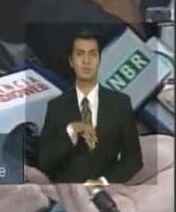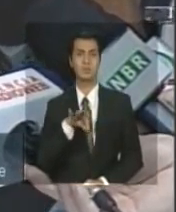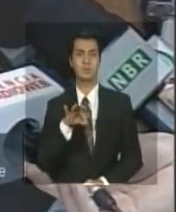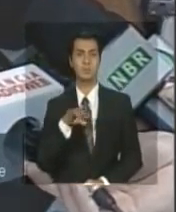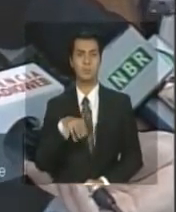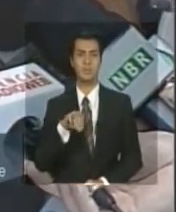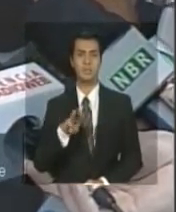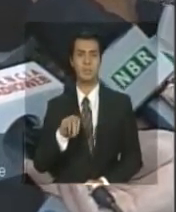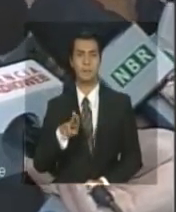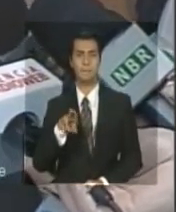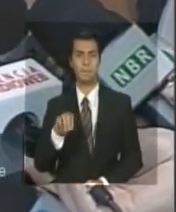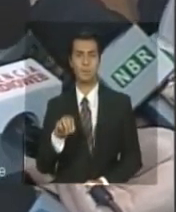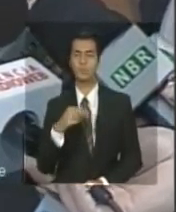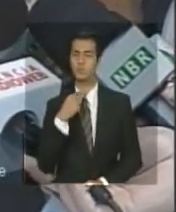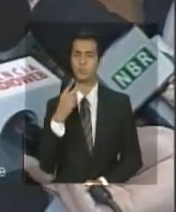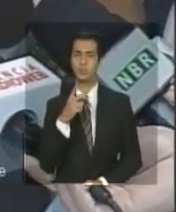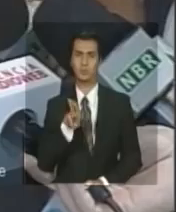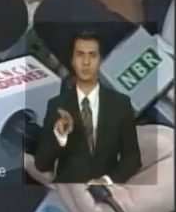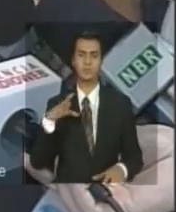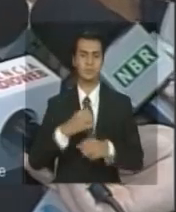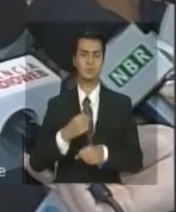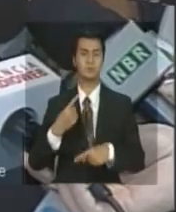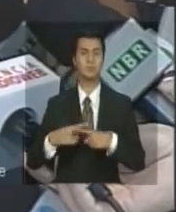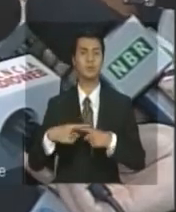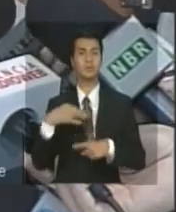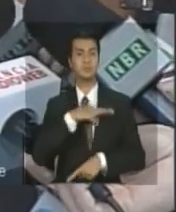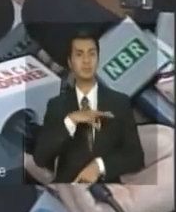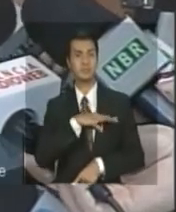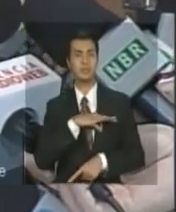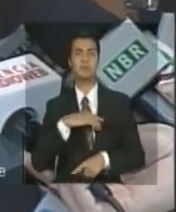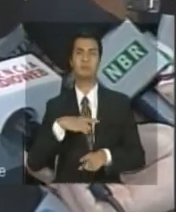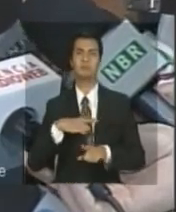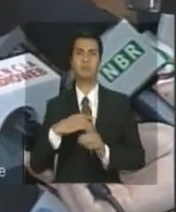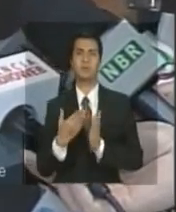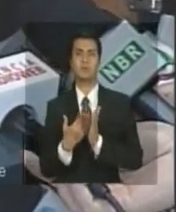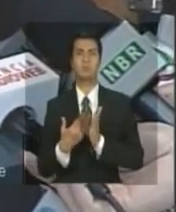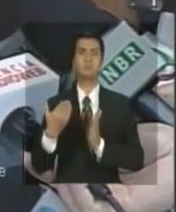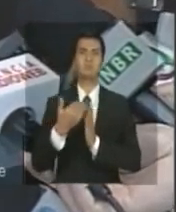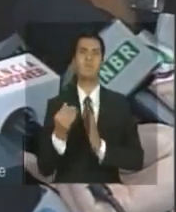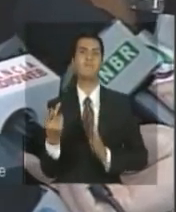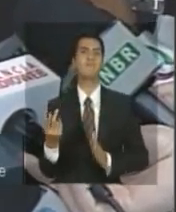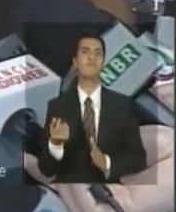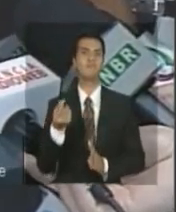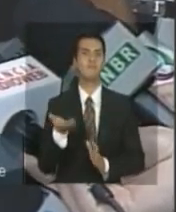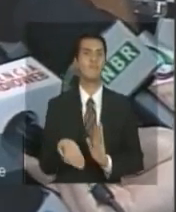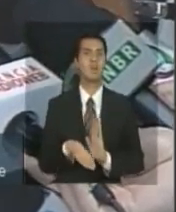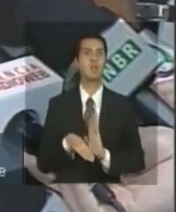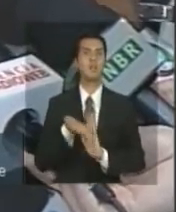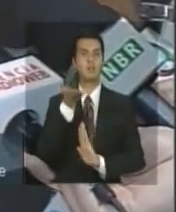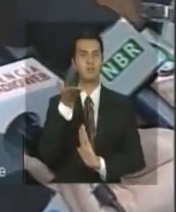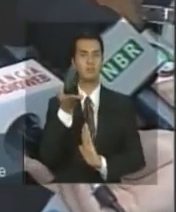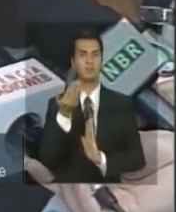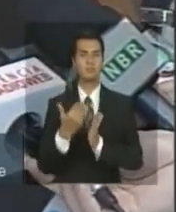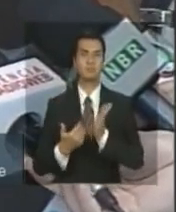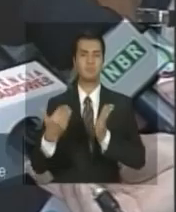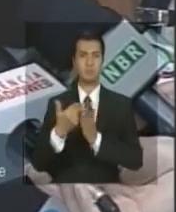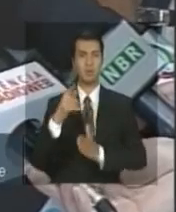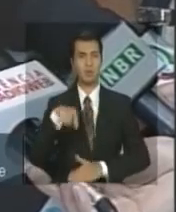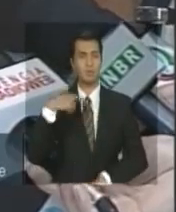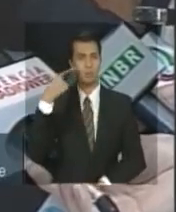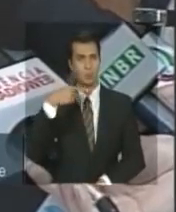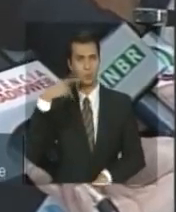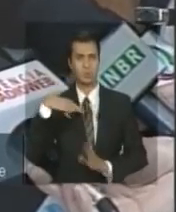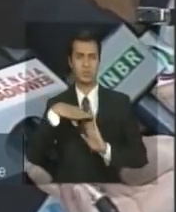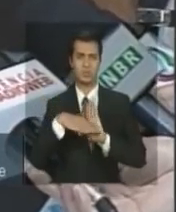para se fazer essa conta, exatamente porque ele teve uma valorização muito importante no período. Diga-se de passagem, foi uma das políticas mais